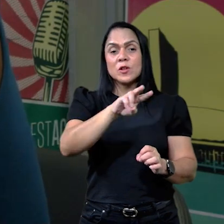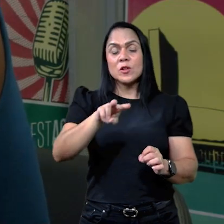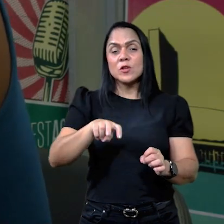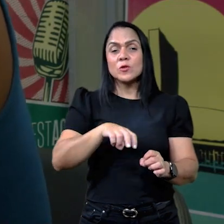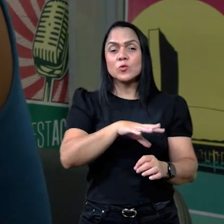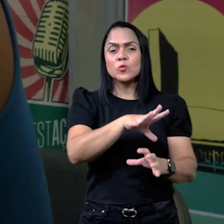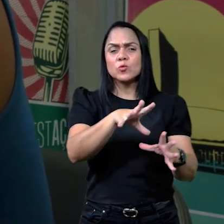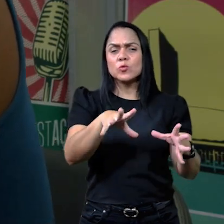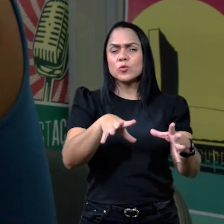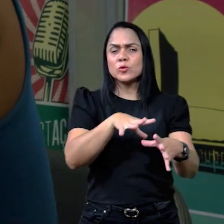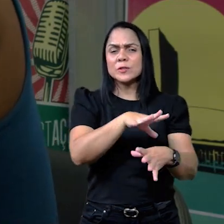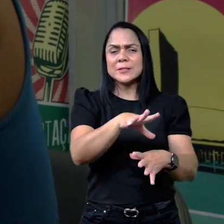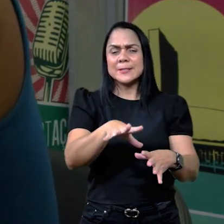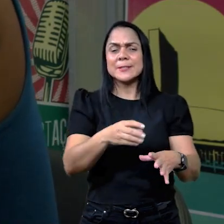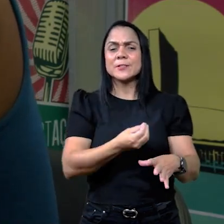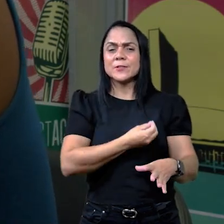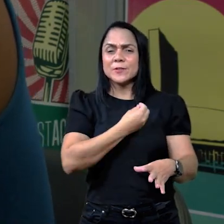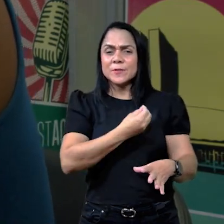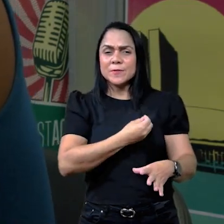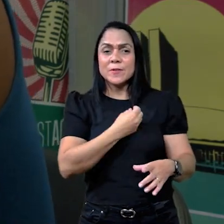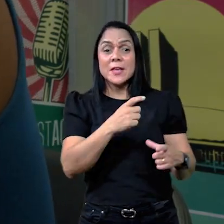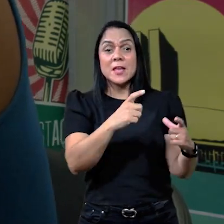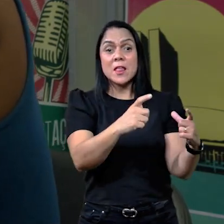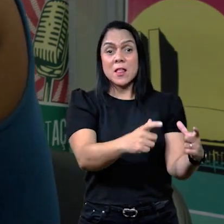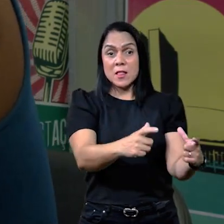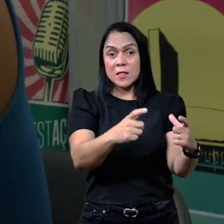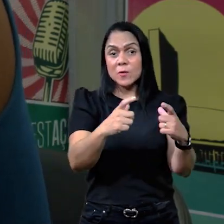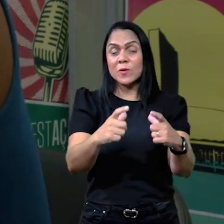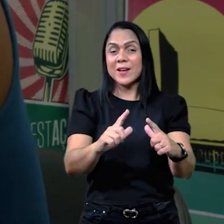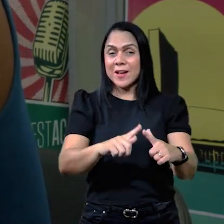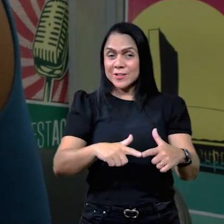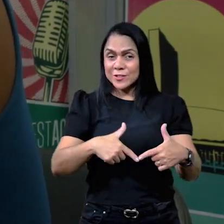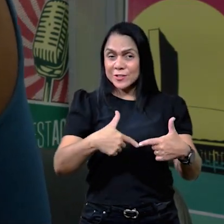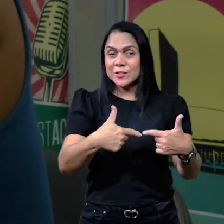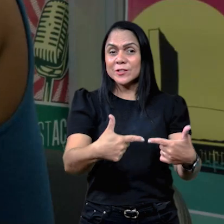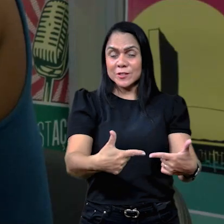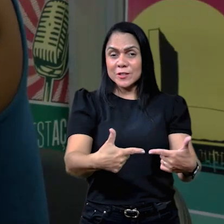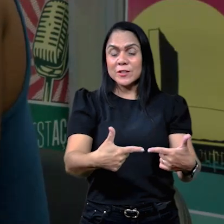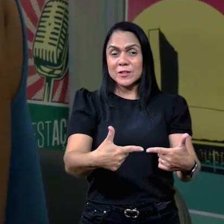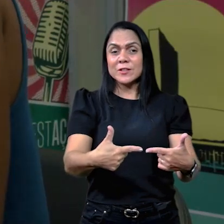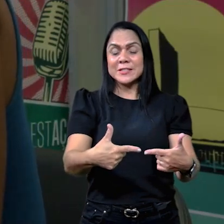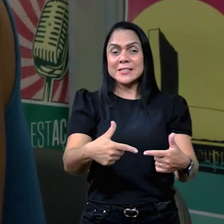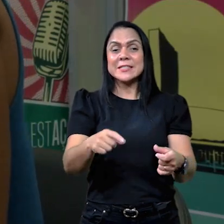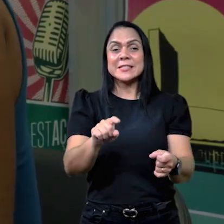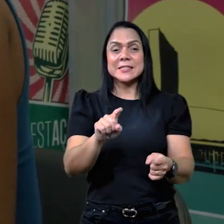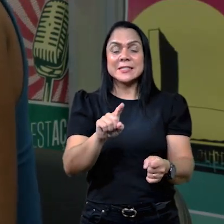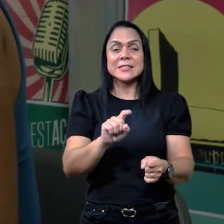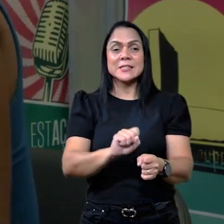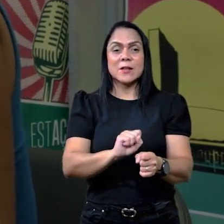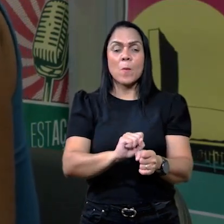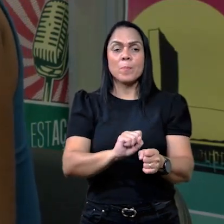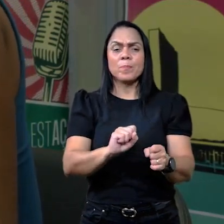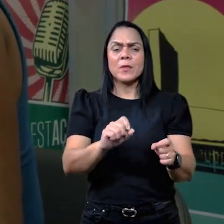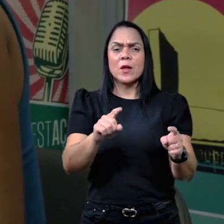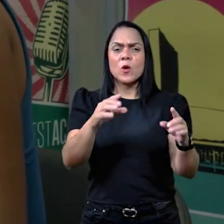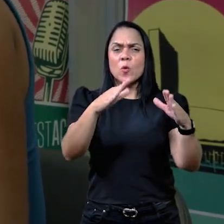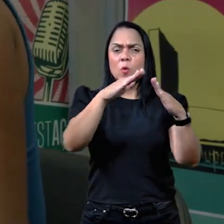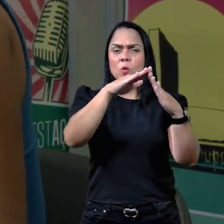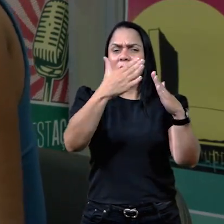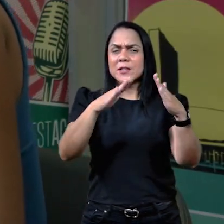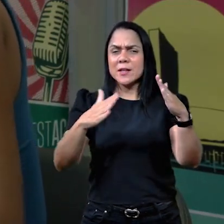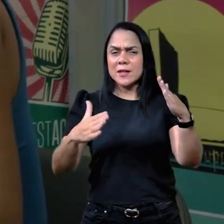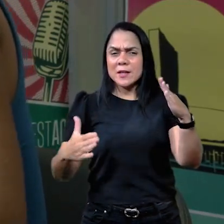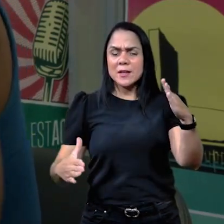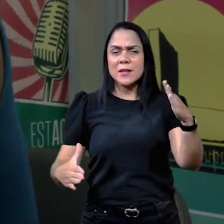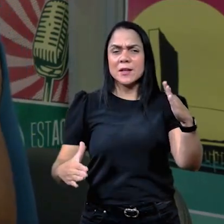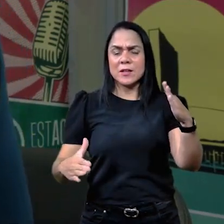nossos costumes, forma de existência e lugar de resistências foram os terreiros. Mas em virtude, né? Então,